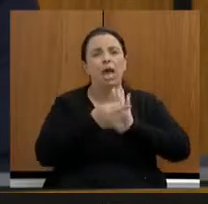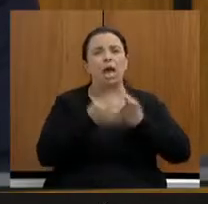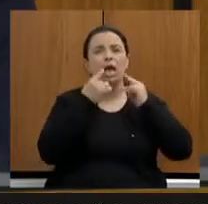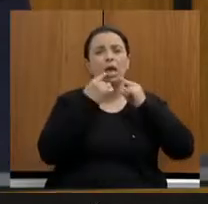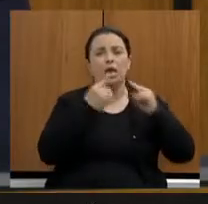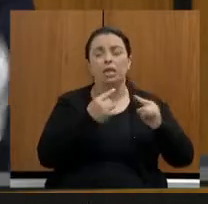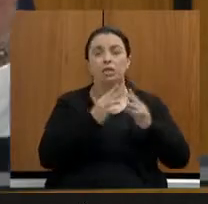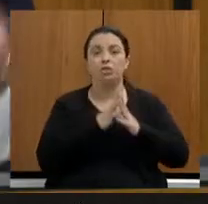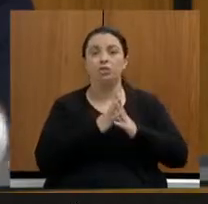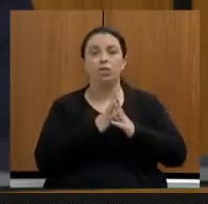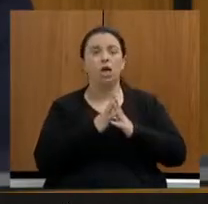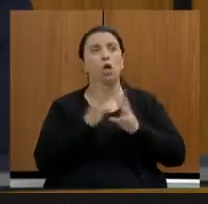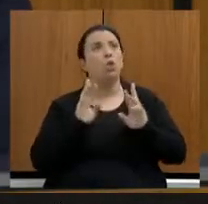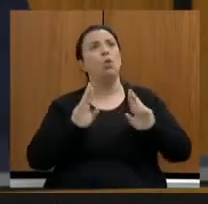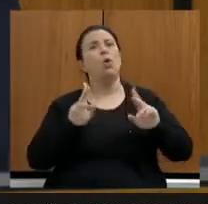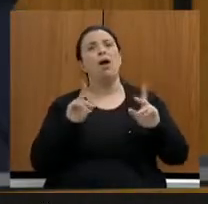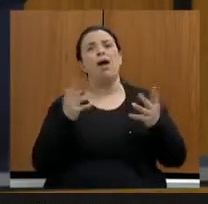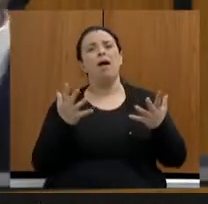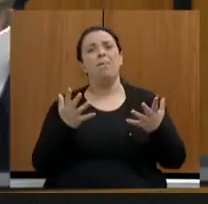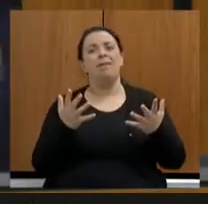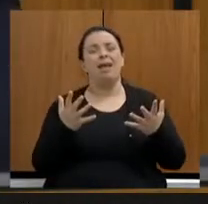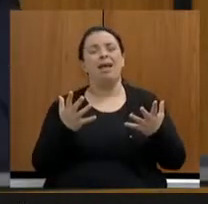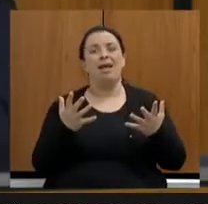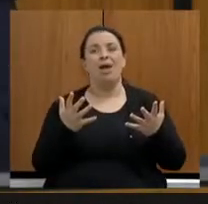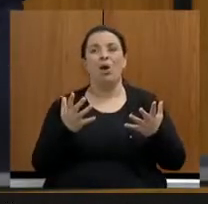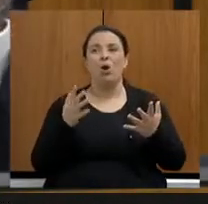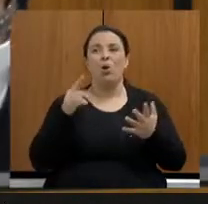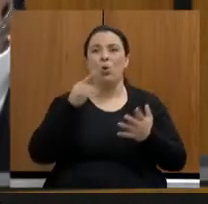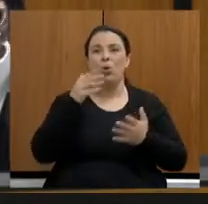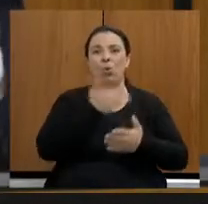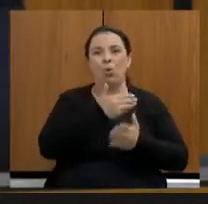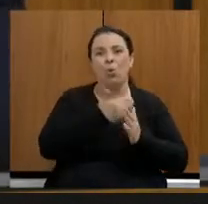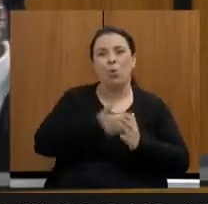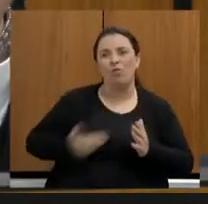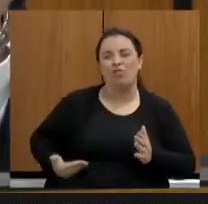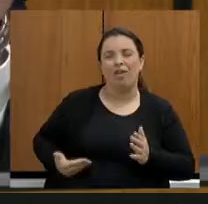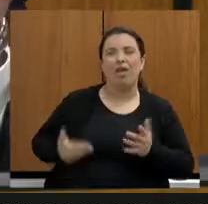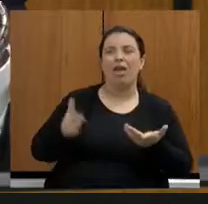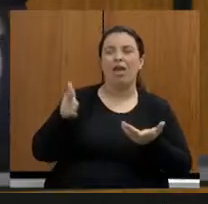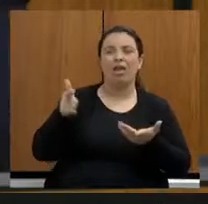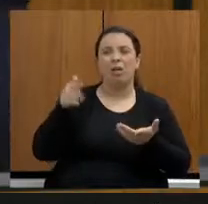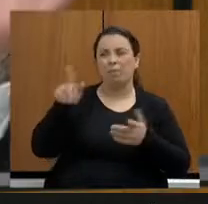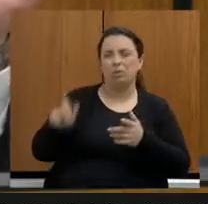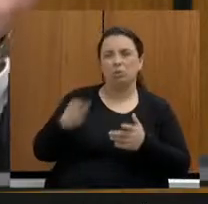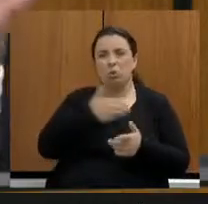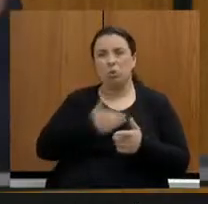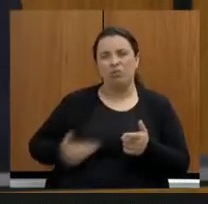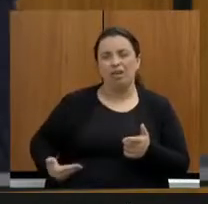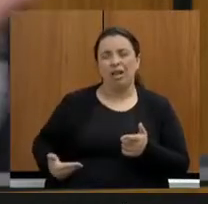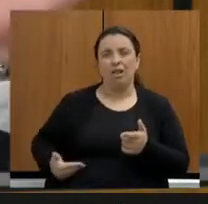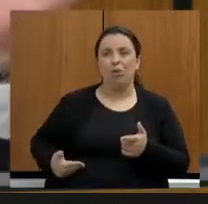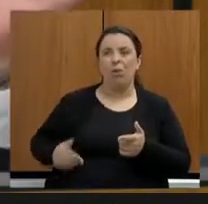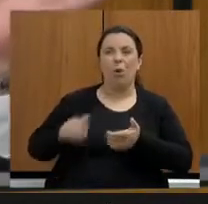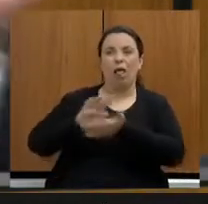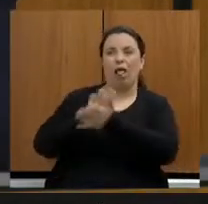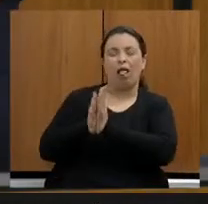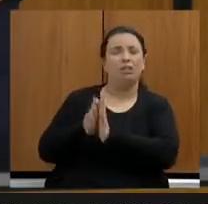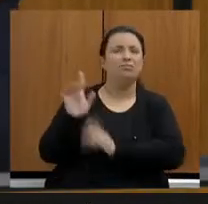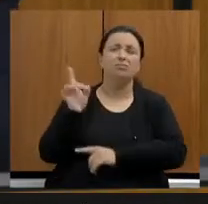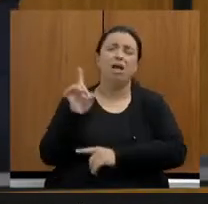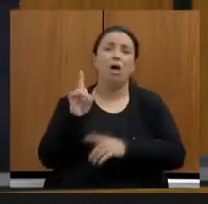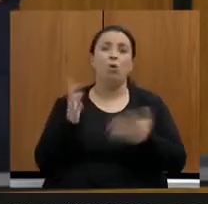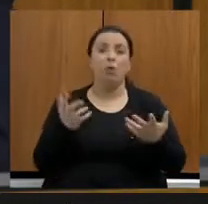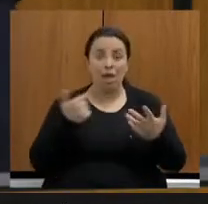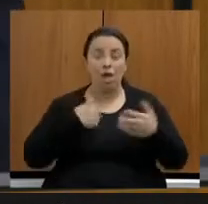é para é desidratar governo e um pelo contrário todas as minhas críticas e eu torço para que esse estado de